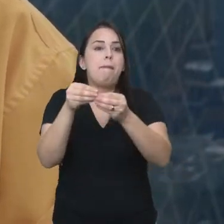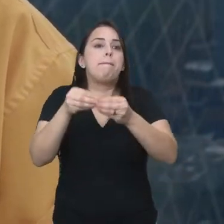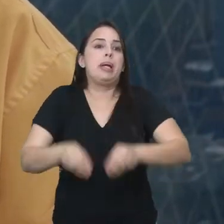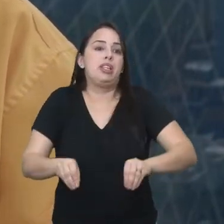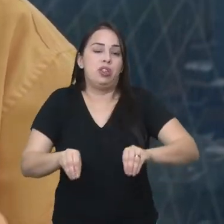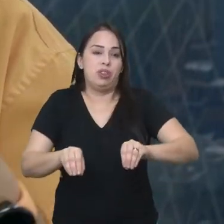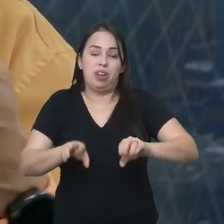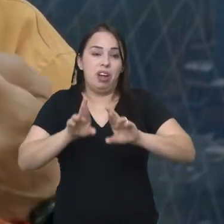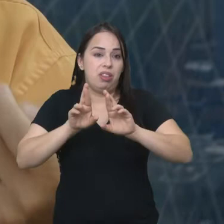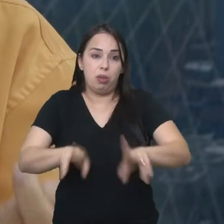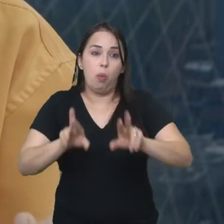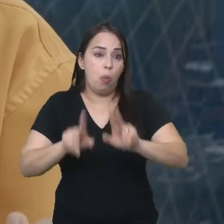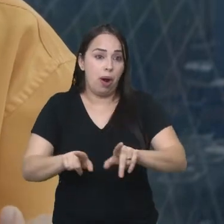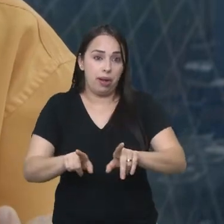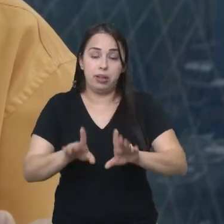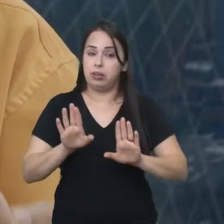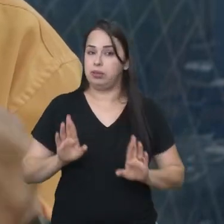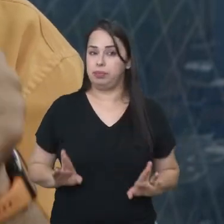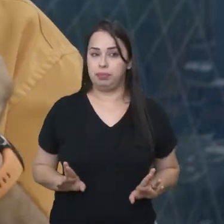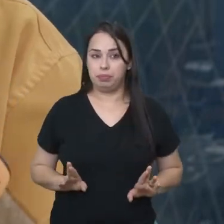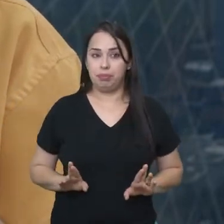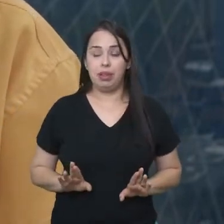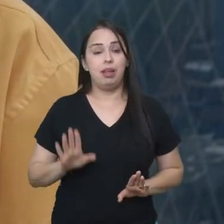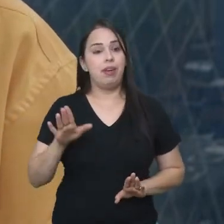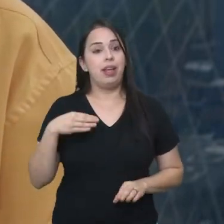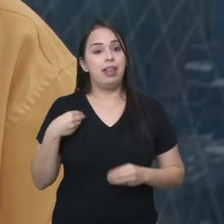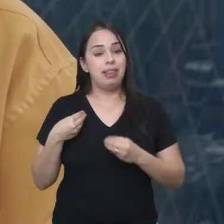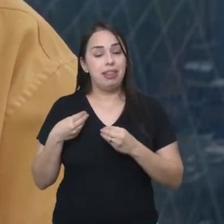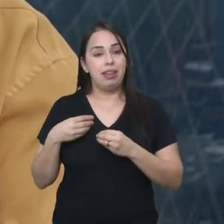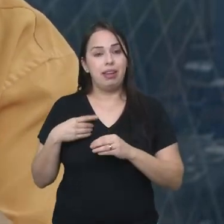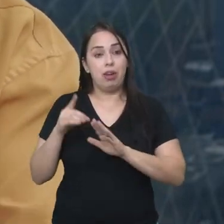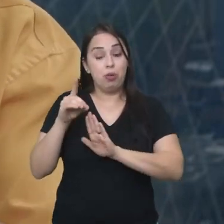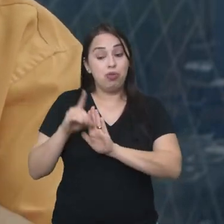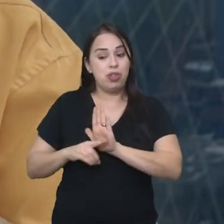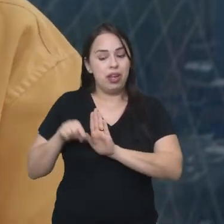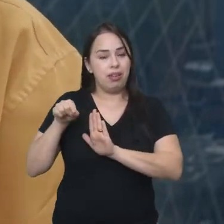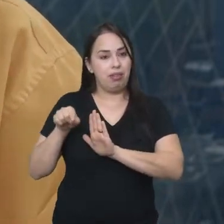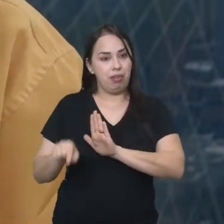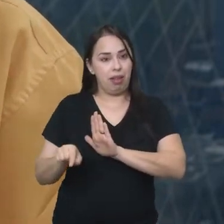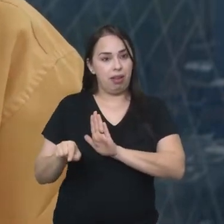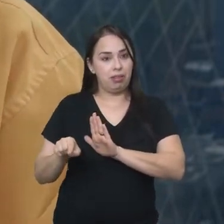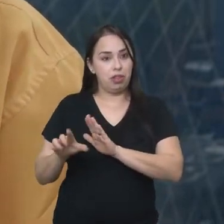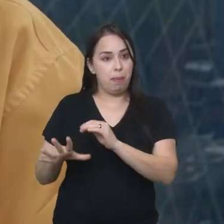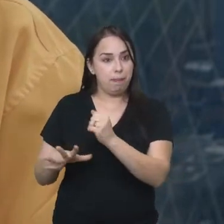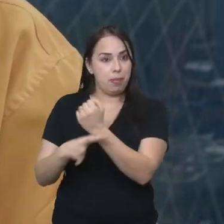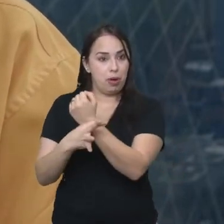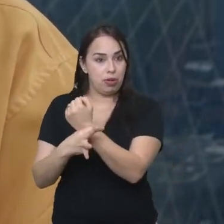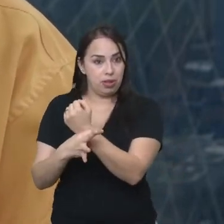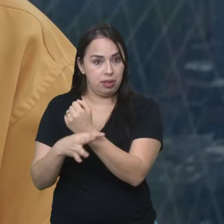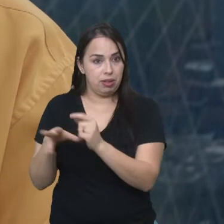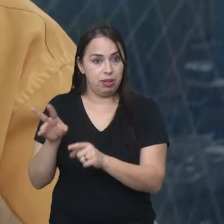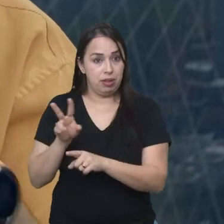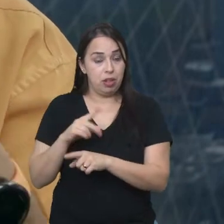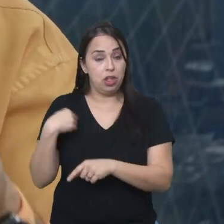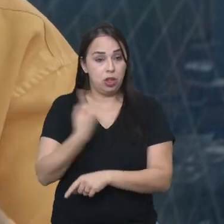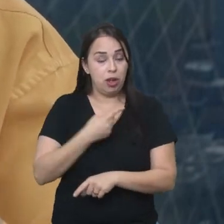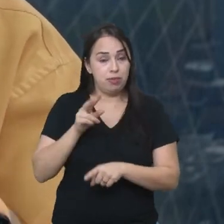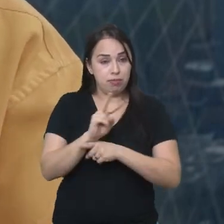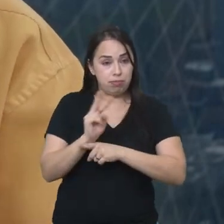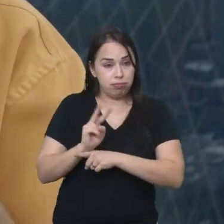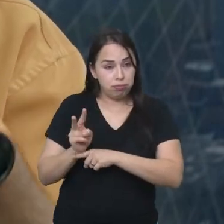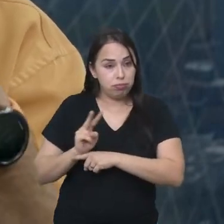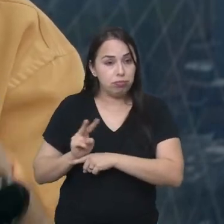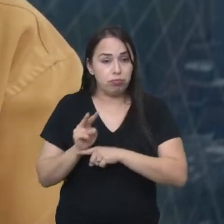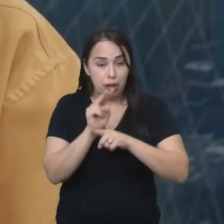família, que o Conselho tira a criança da família. Não, o Conselho vai garantir o direito, como o Dr. Gilson falou, que nós vamos fiscalizar para que esses